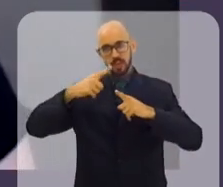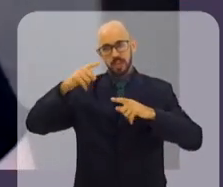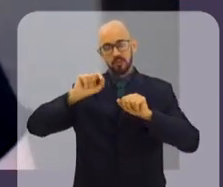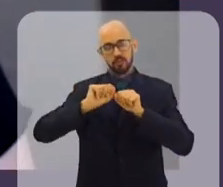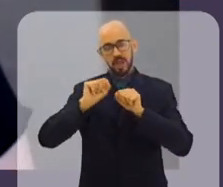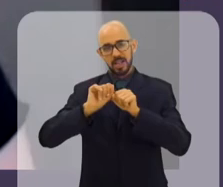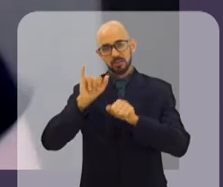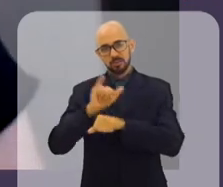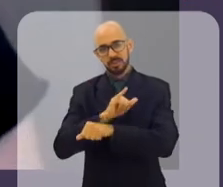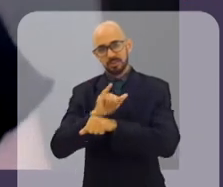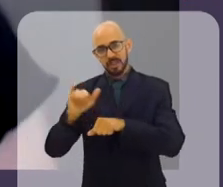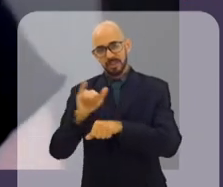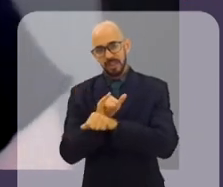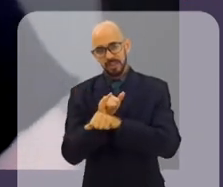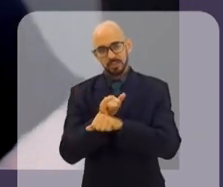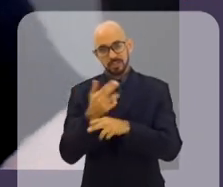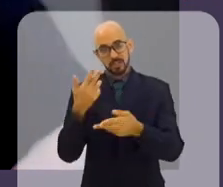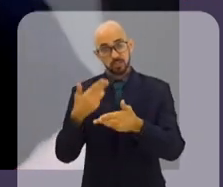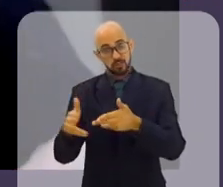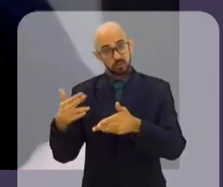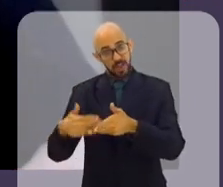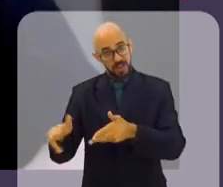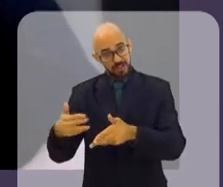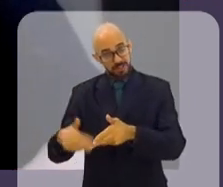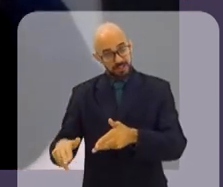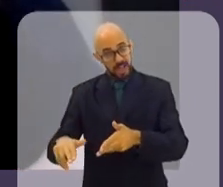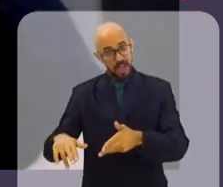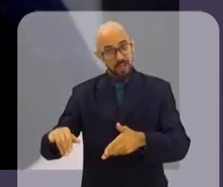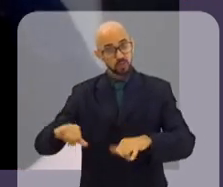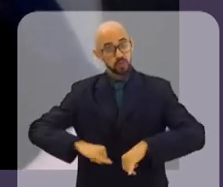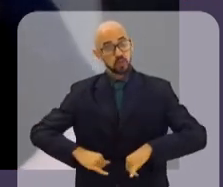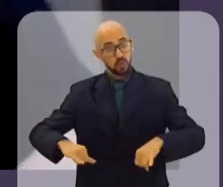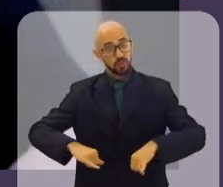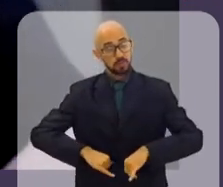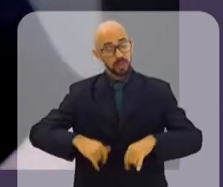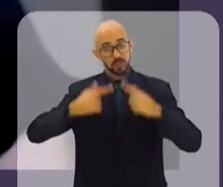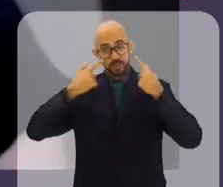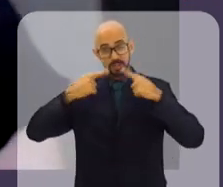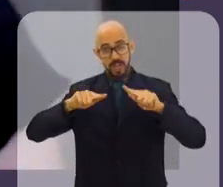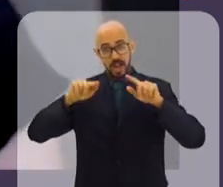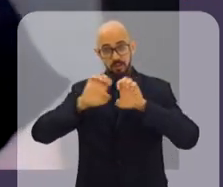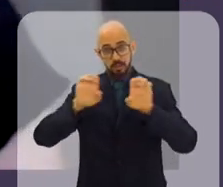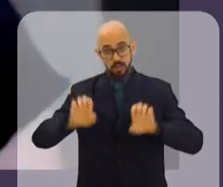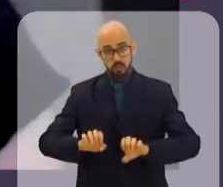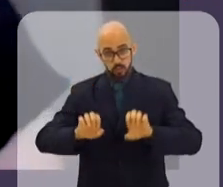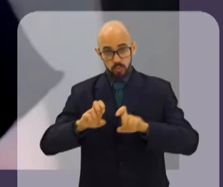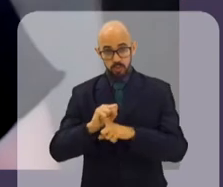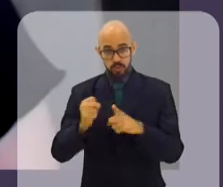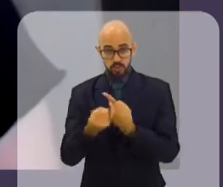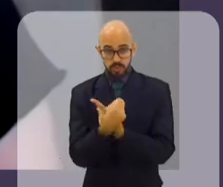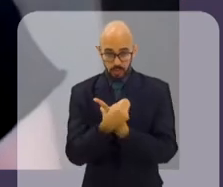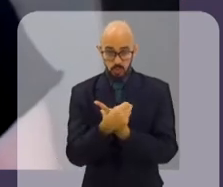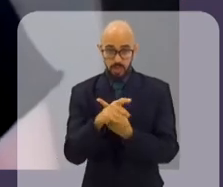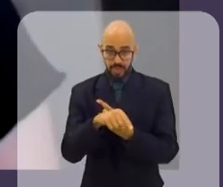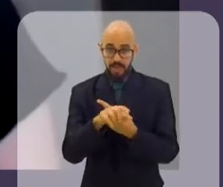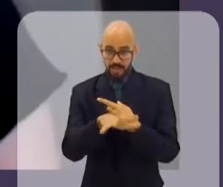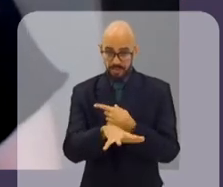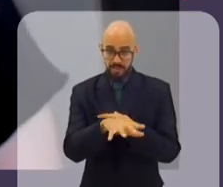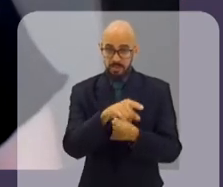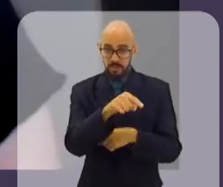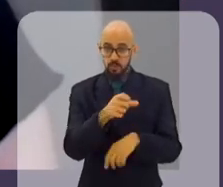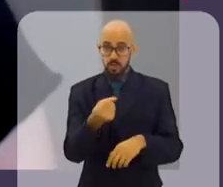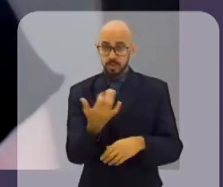que acaba maquiando feridas que historicamente são gravíssimas para nossa estrutura social. Então é isso, né? Quando a